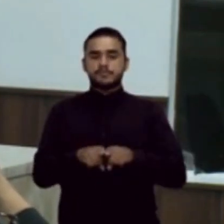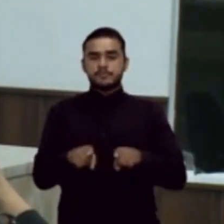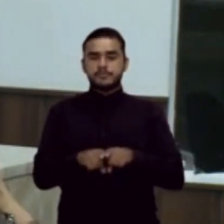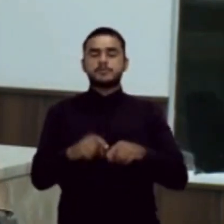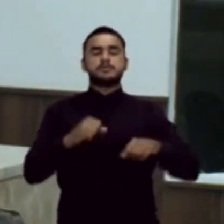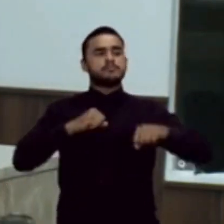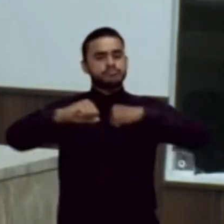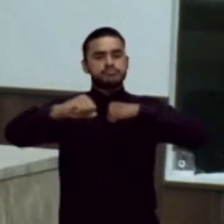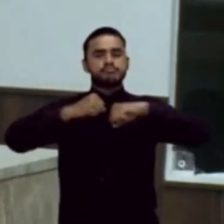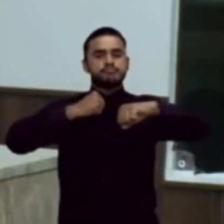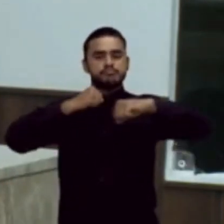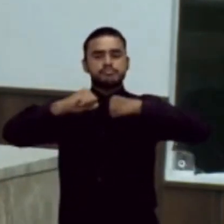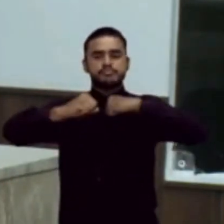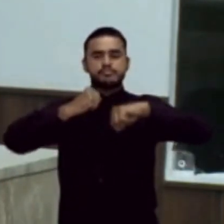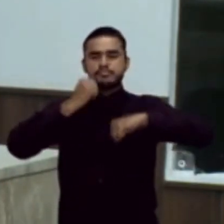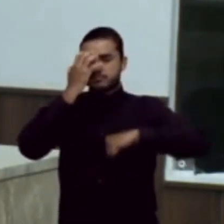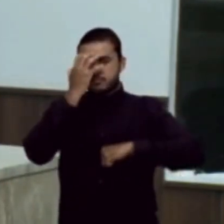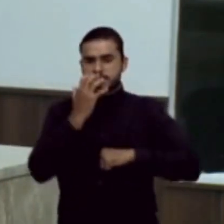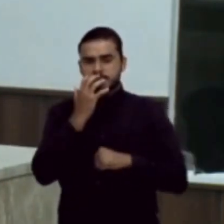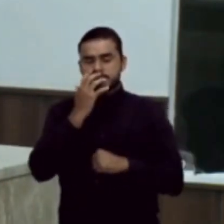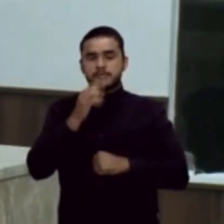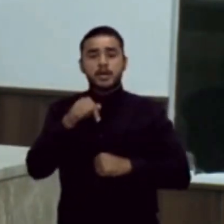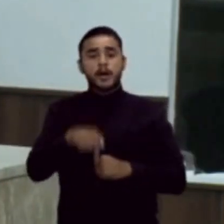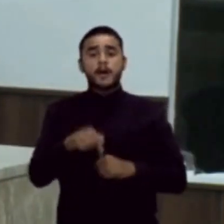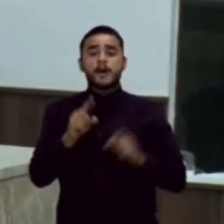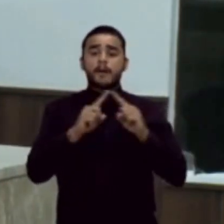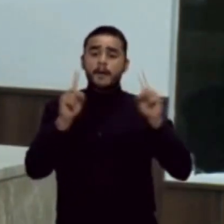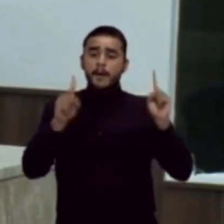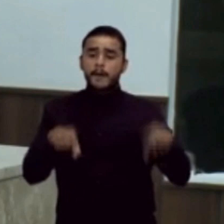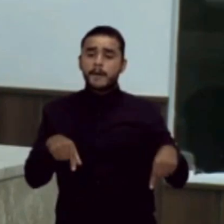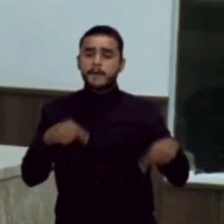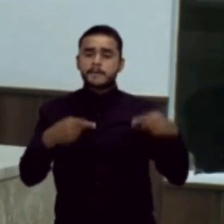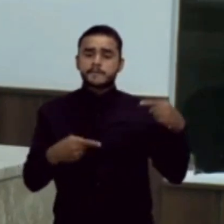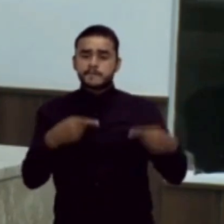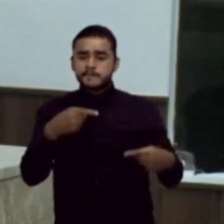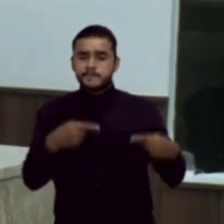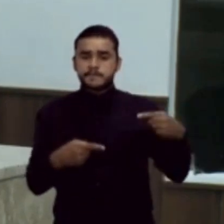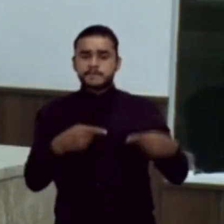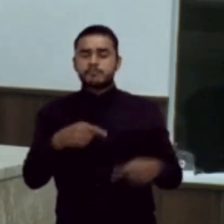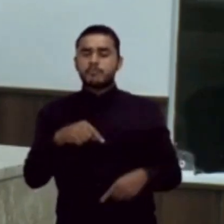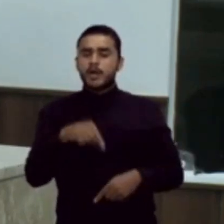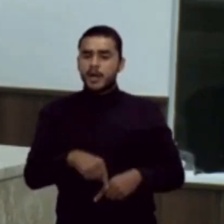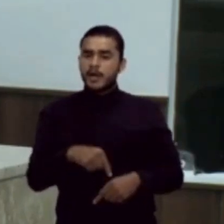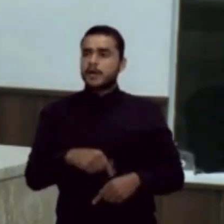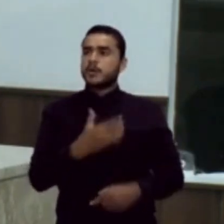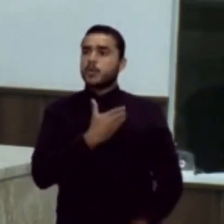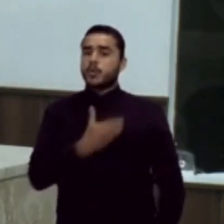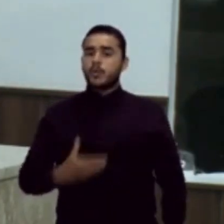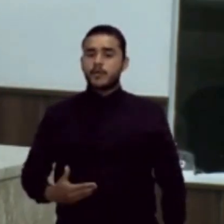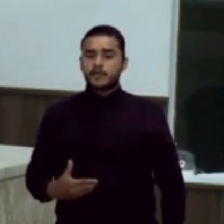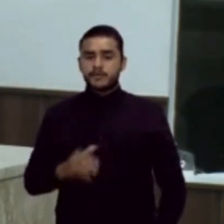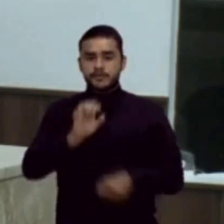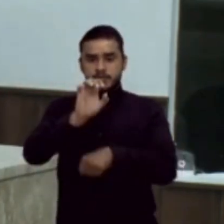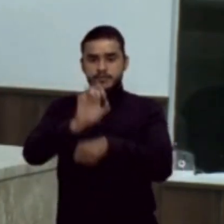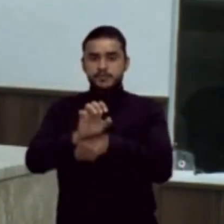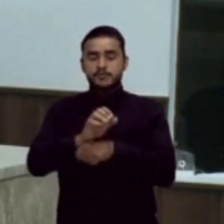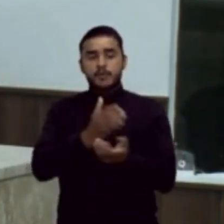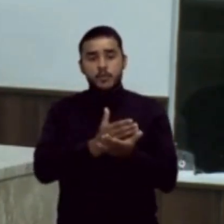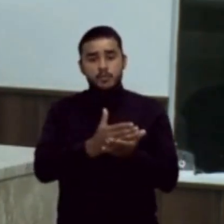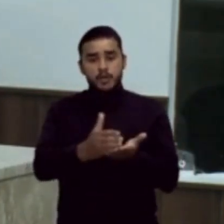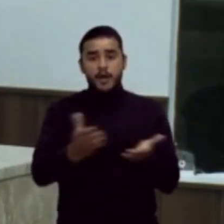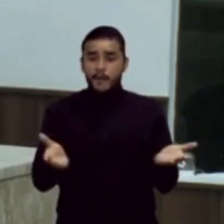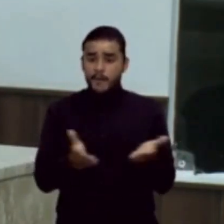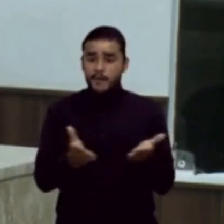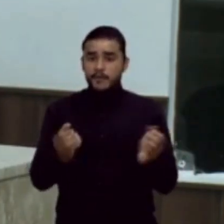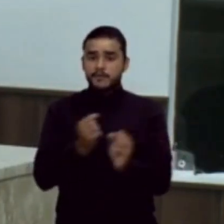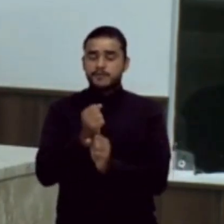sociedade sobre as políticas que estão sendo propostas pelo governo estadual nessa nova quadra associada